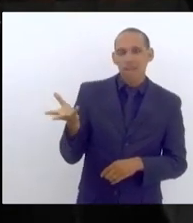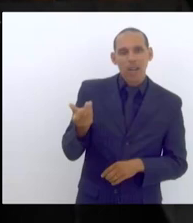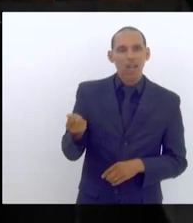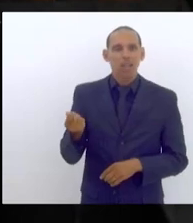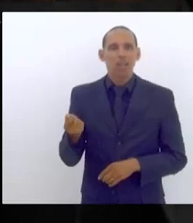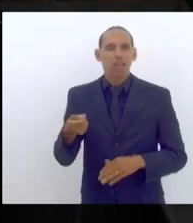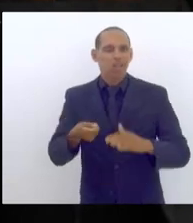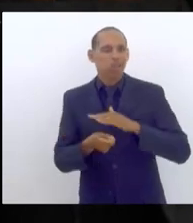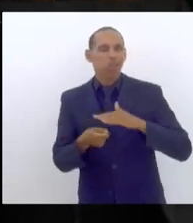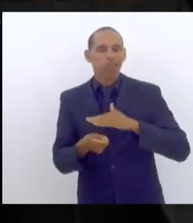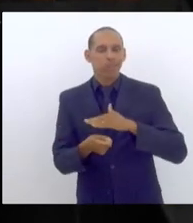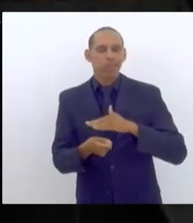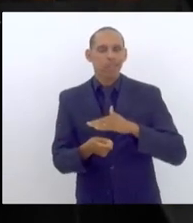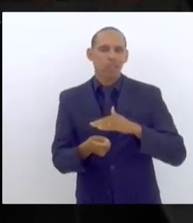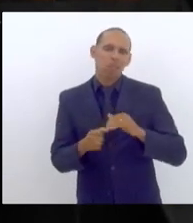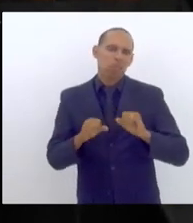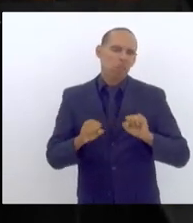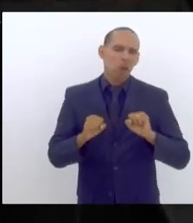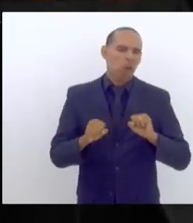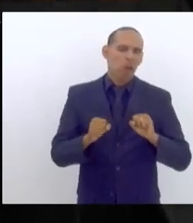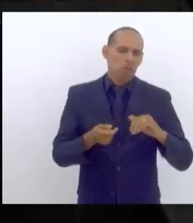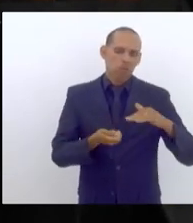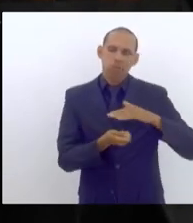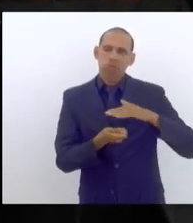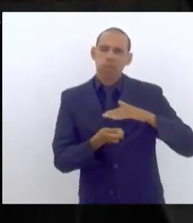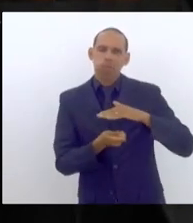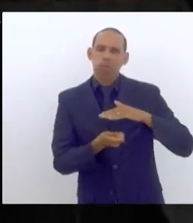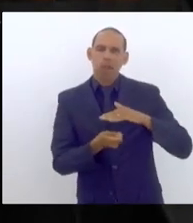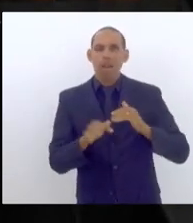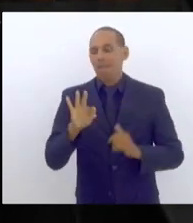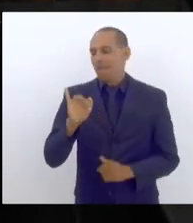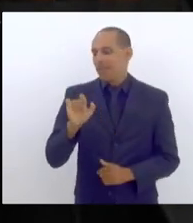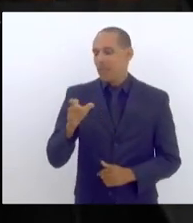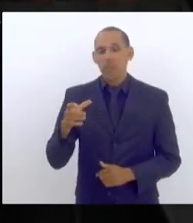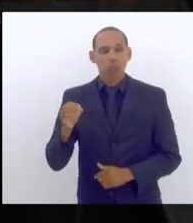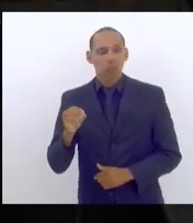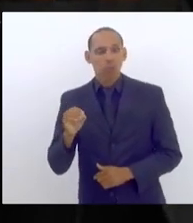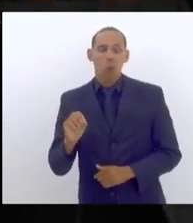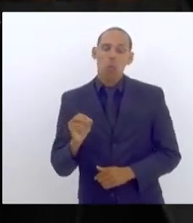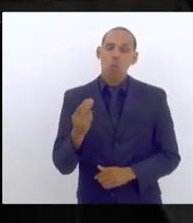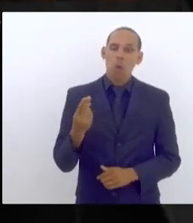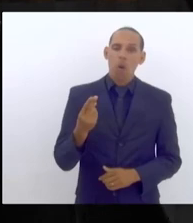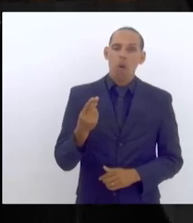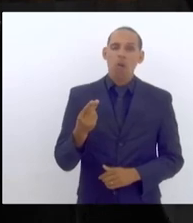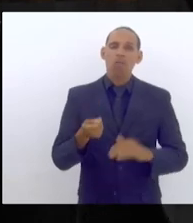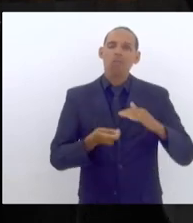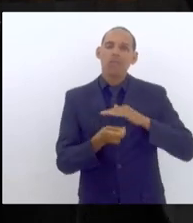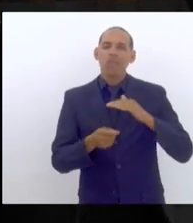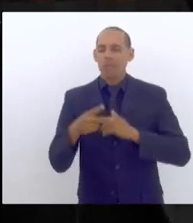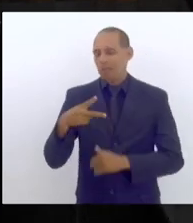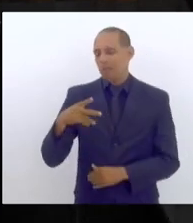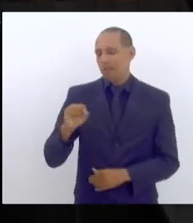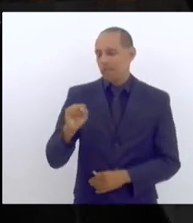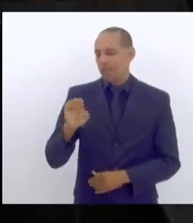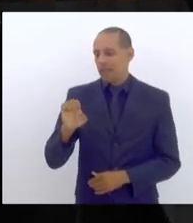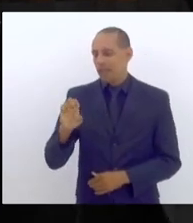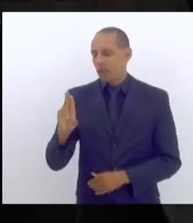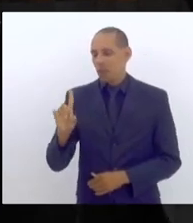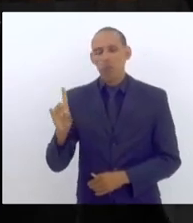quer seja no sentido do investimento fixo ou quer seja o